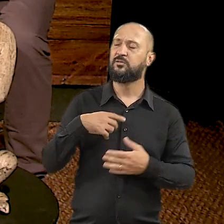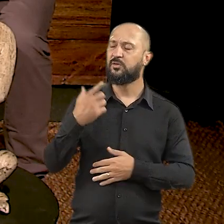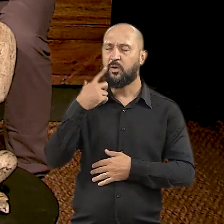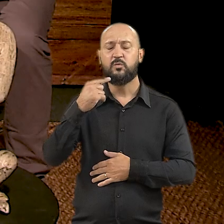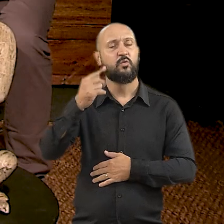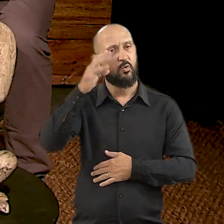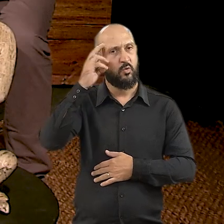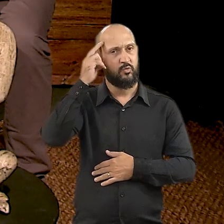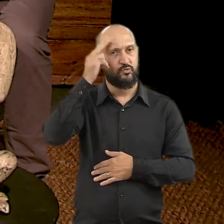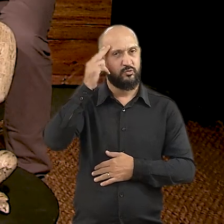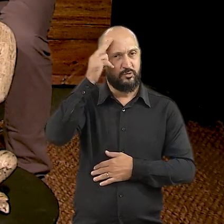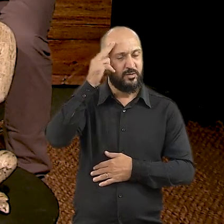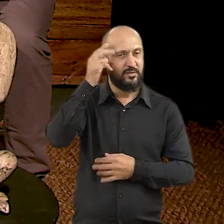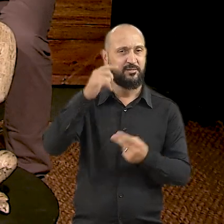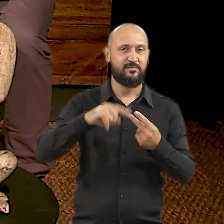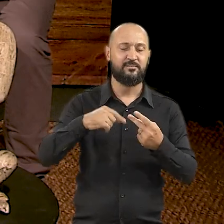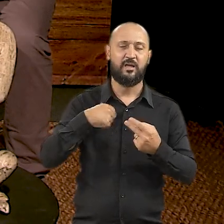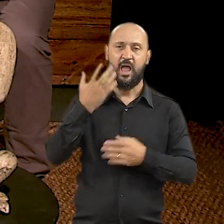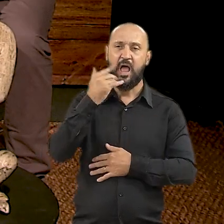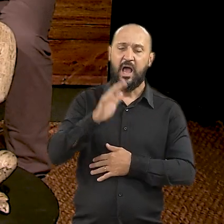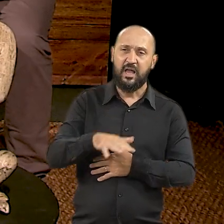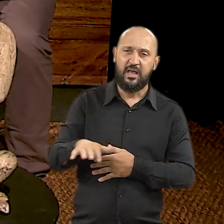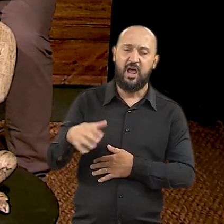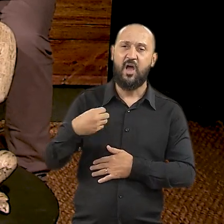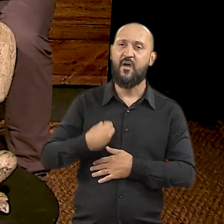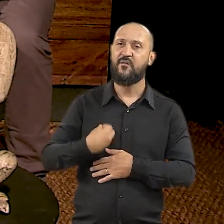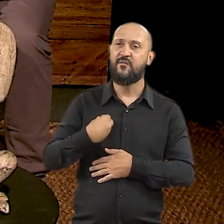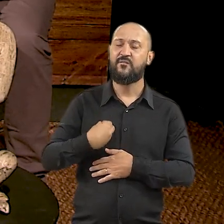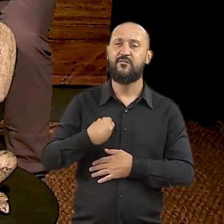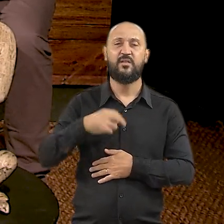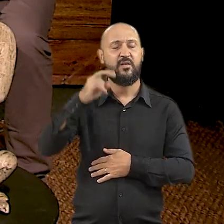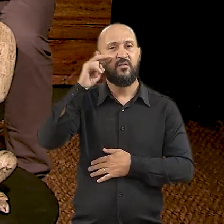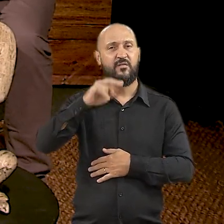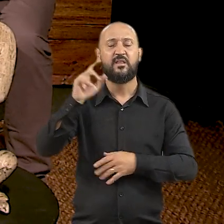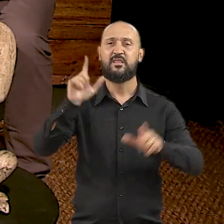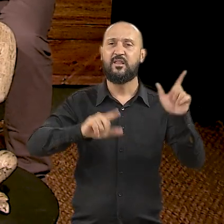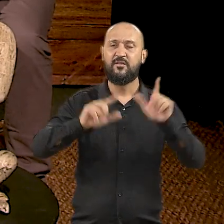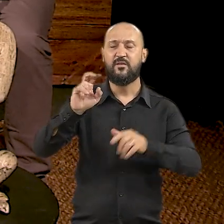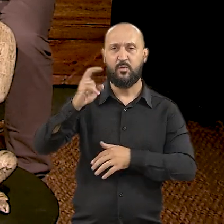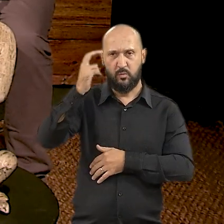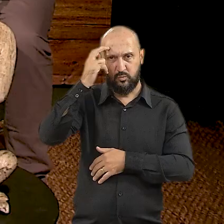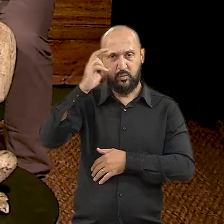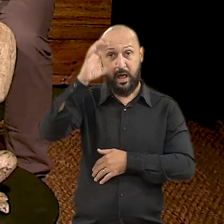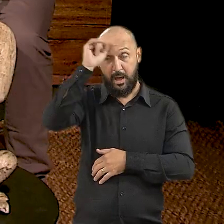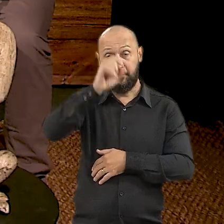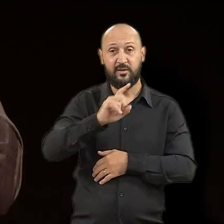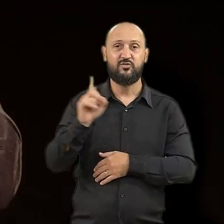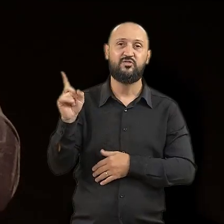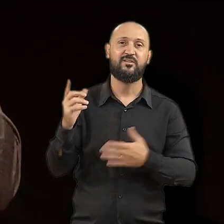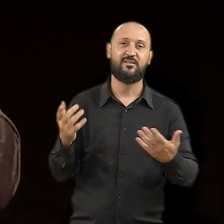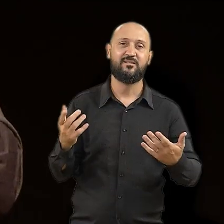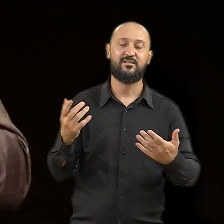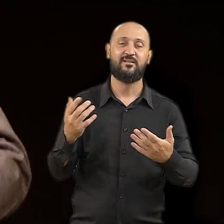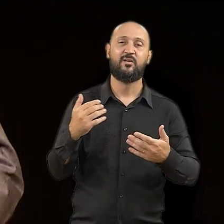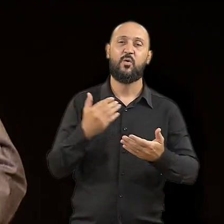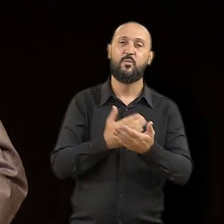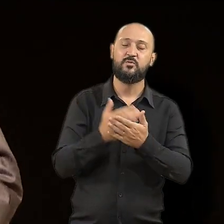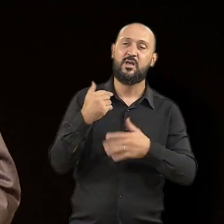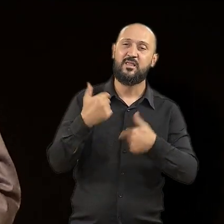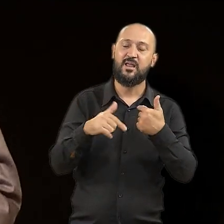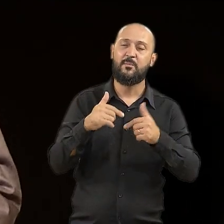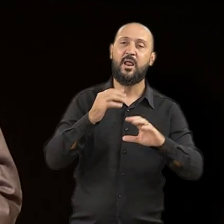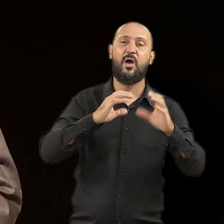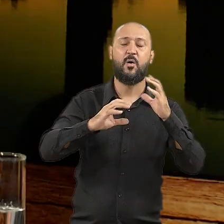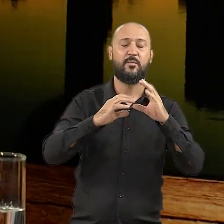puxa, era tudo que eu sonhava. Eu, na minha infância, a vida inteira assistindo a TV Cultura, aprendi muito lá. Era comunicação. Com a